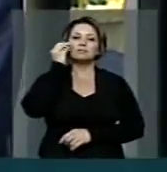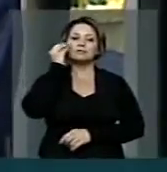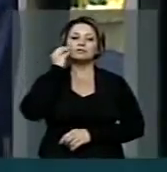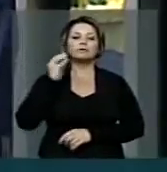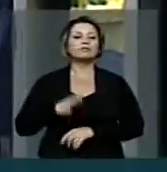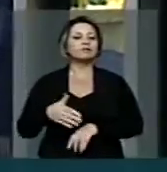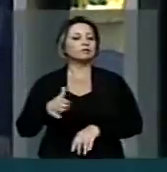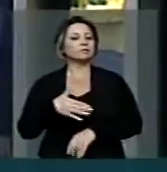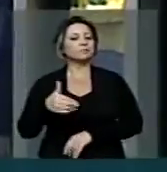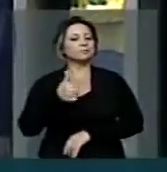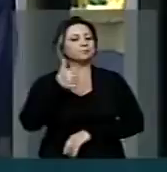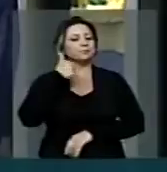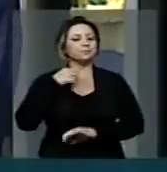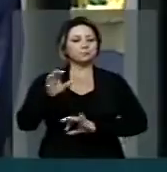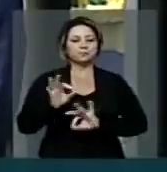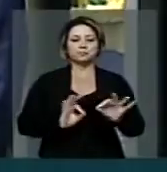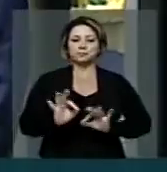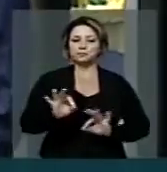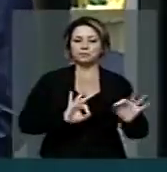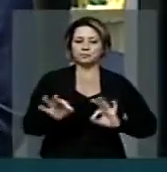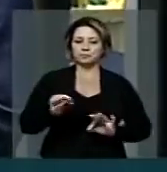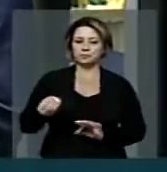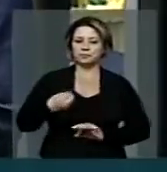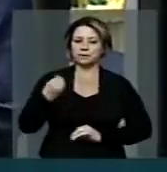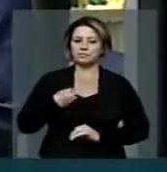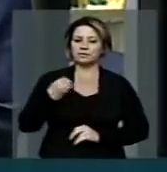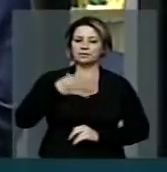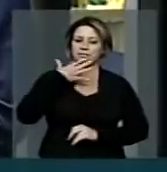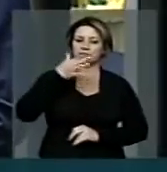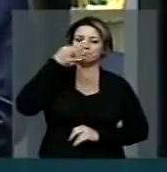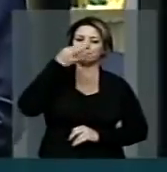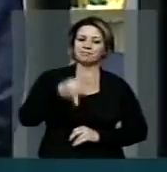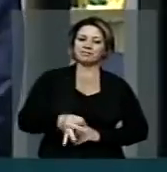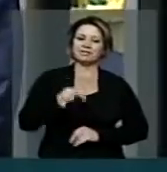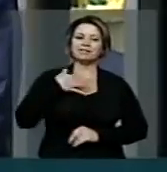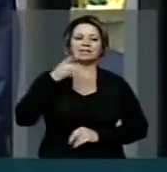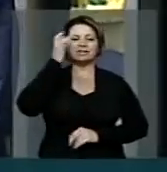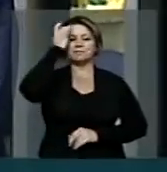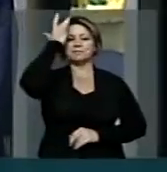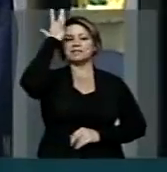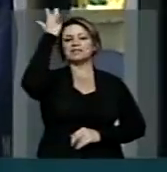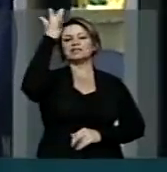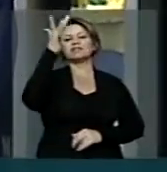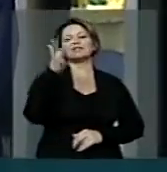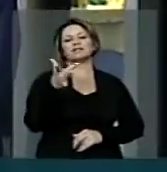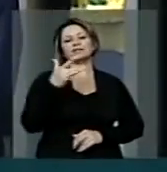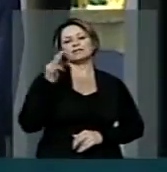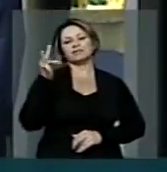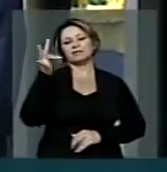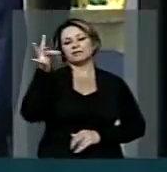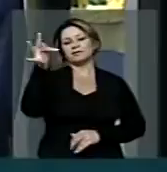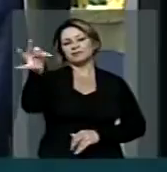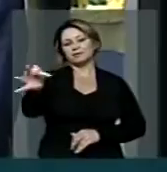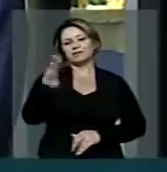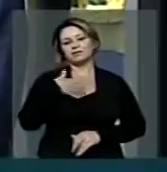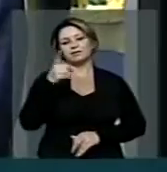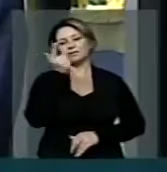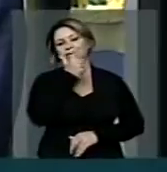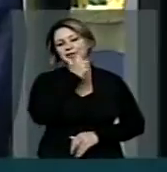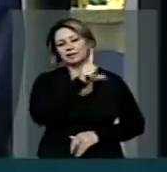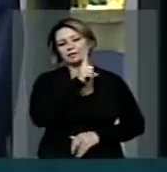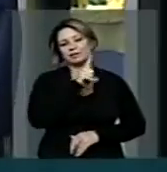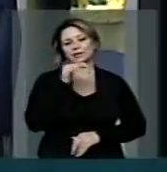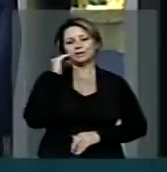quanto melhores preparados, com certeza mais facilmente vão enfrentar as